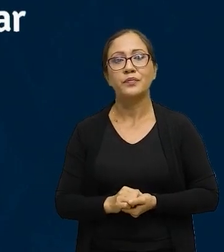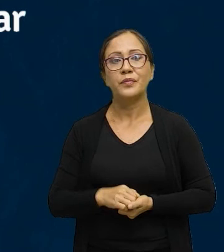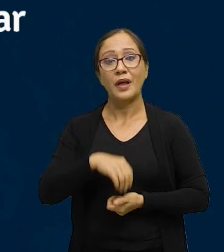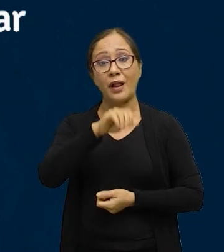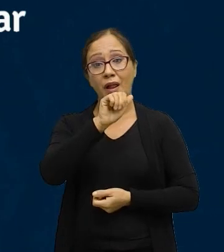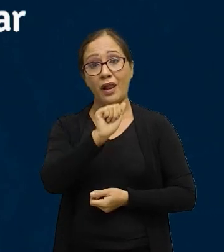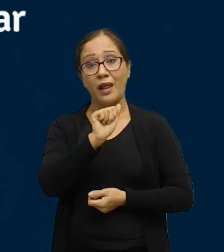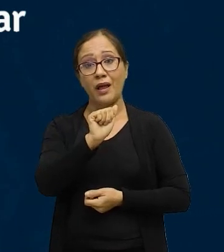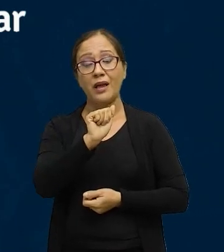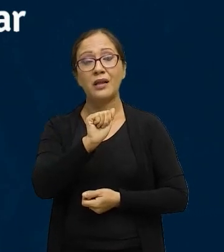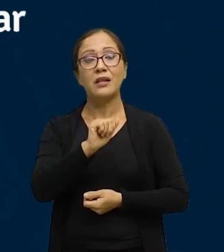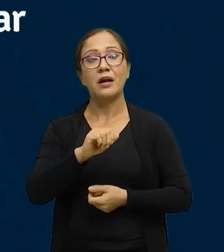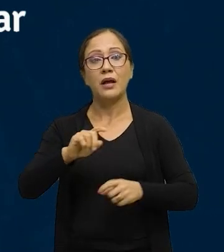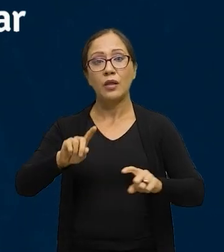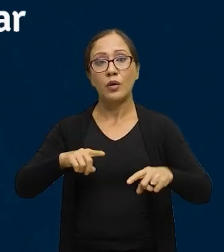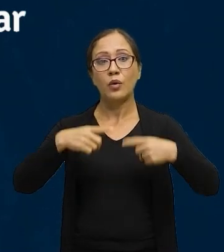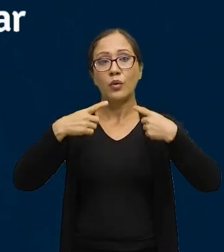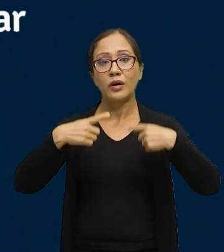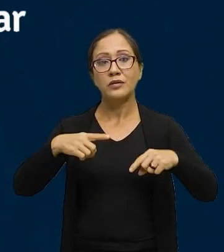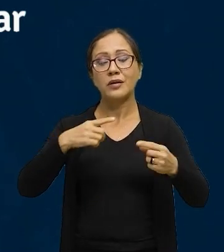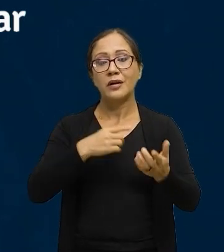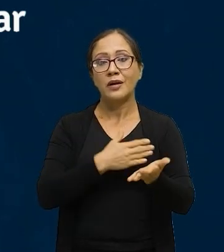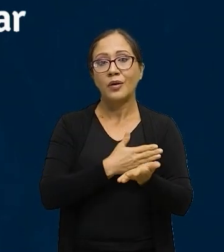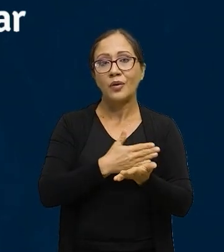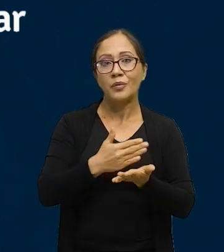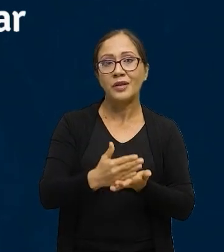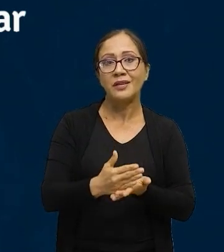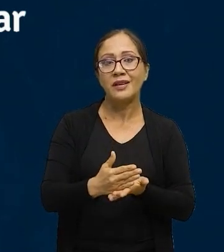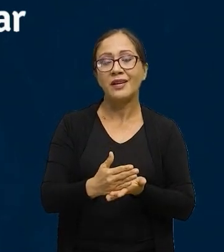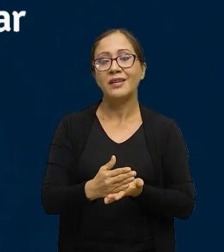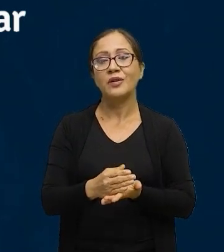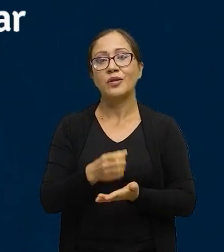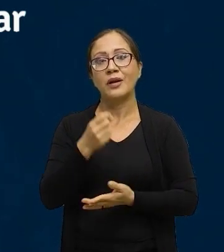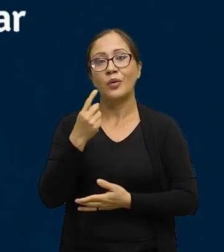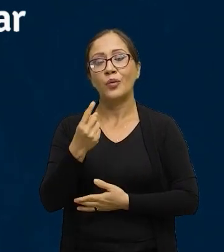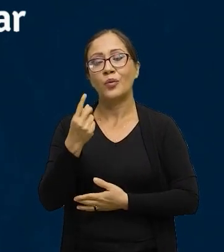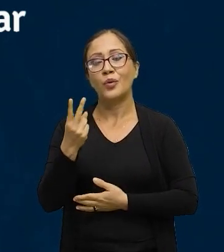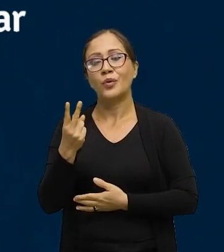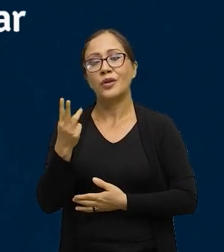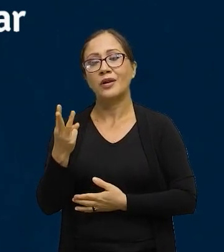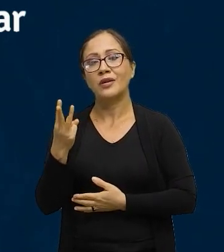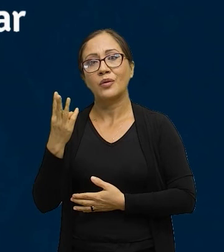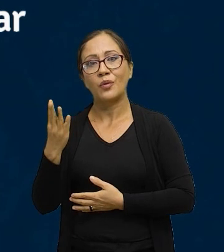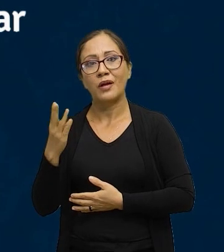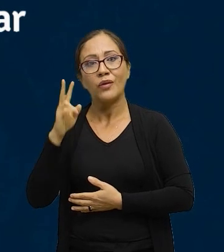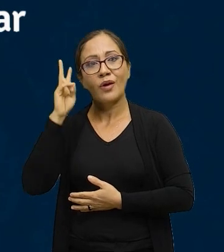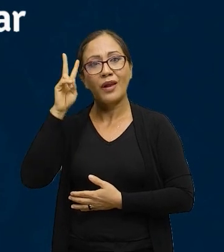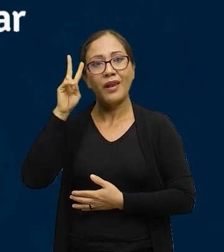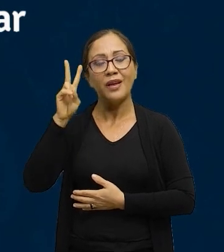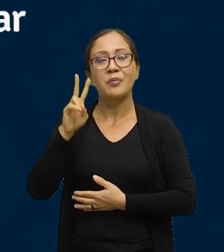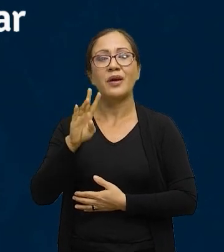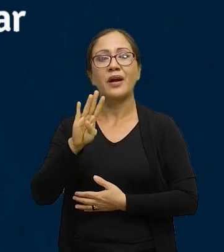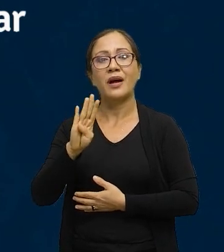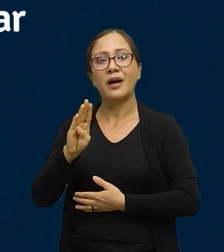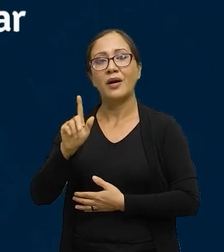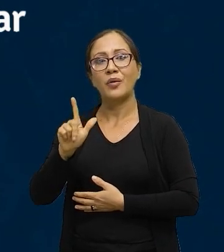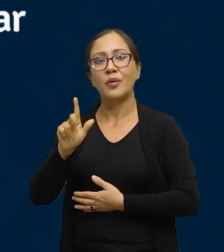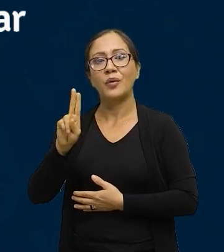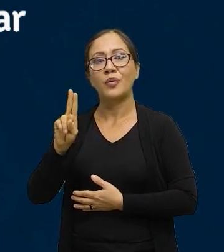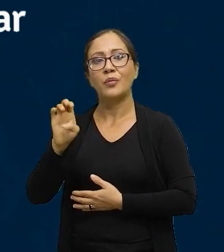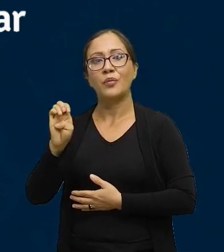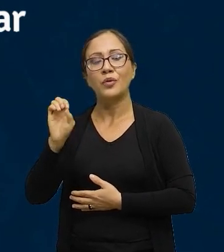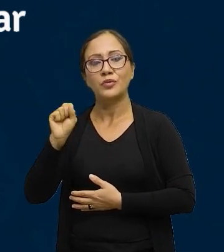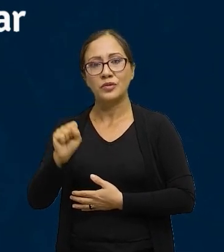Letra A. As canções iniciadas com a contagem de 1 a 4 fazem lembrar o blues. As canções devem